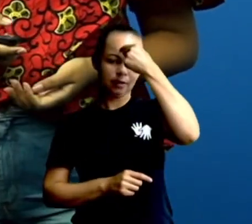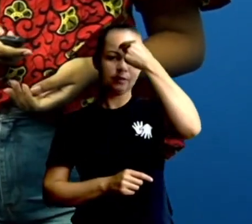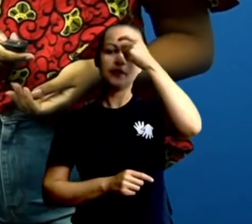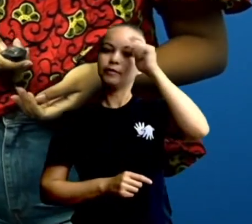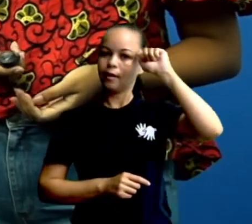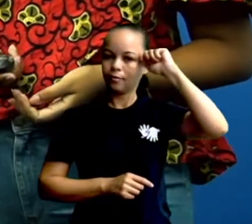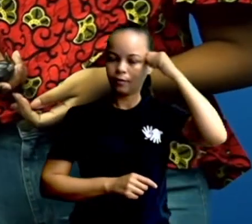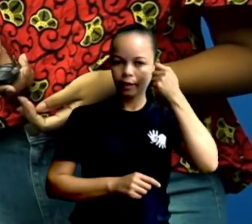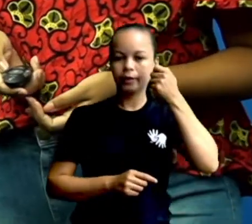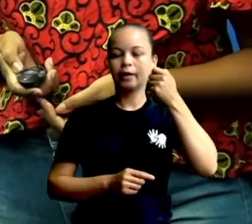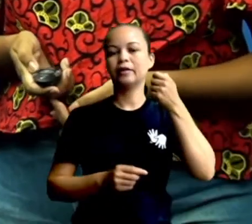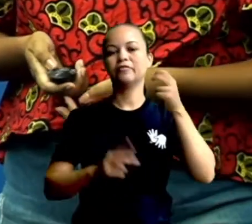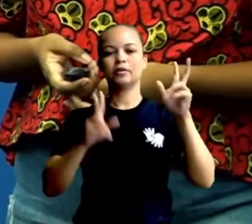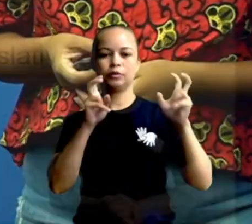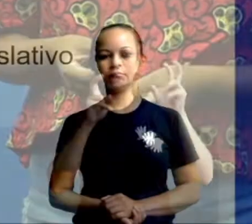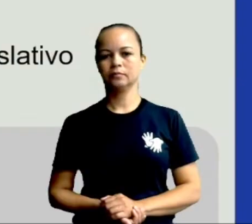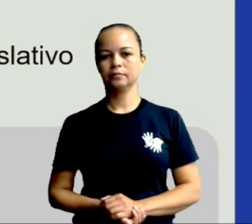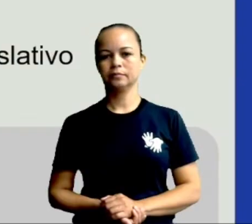aula.